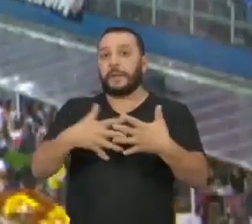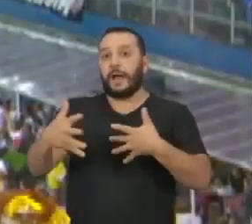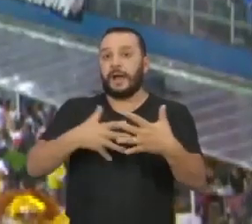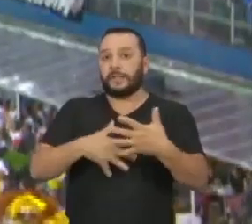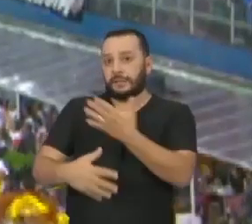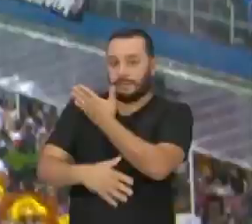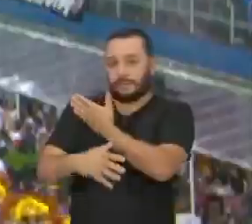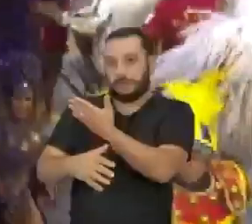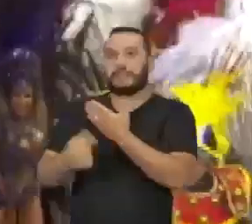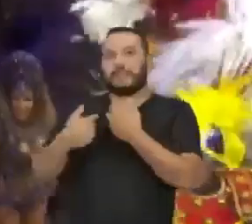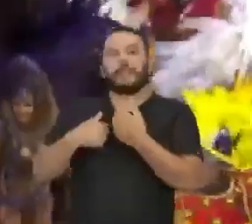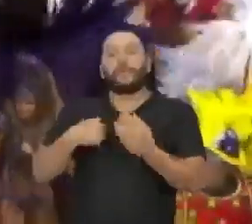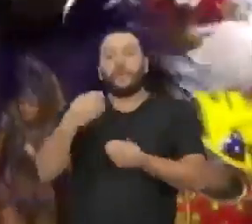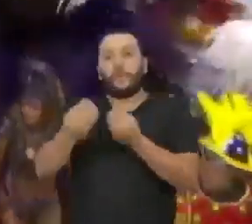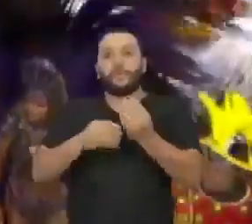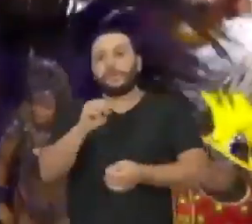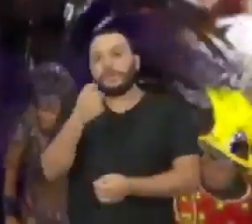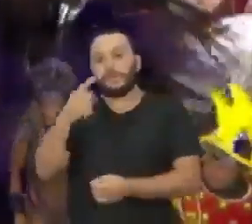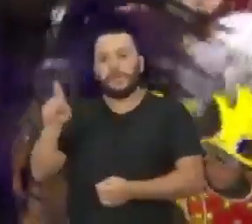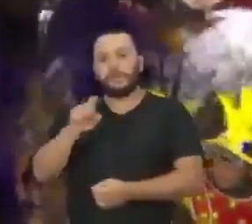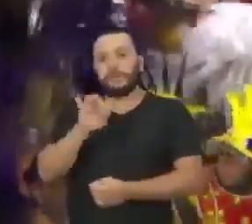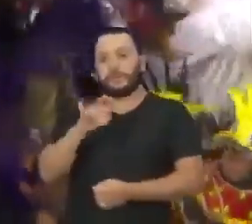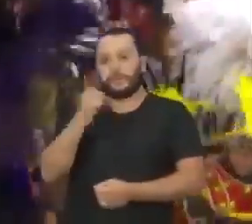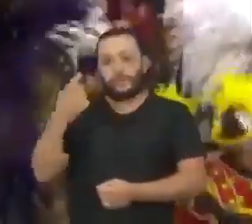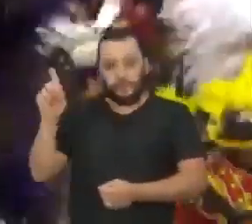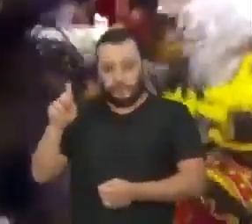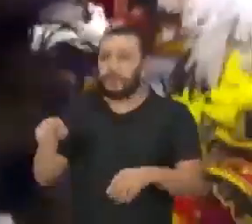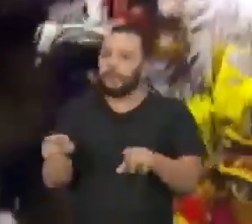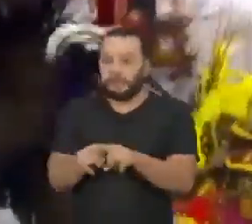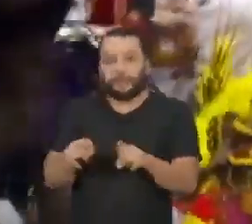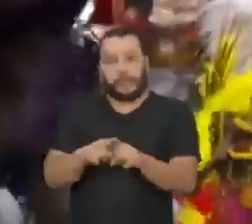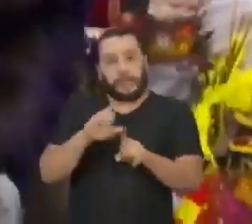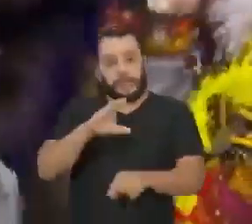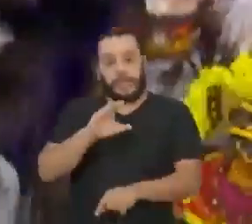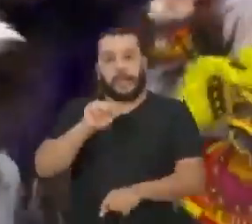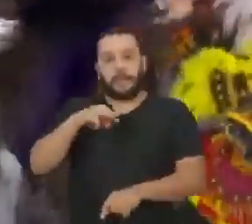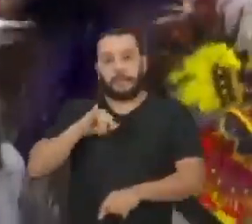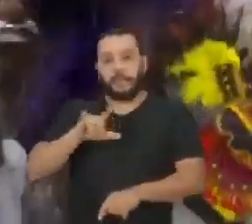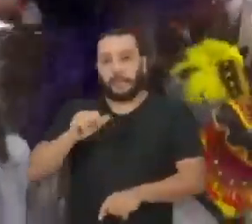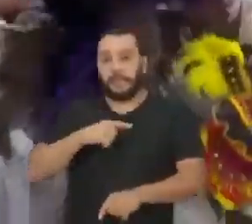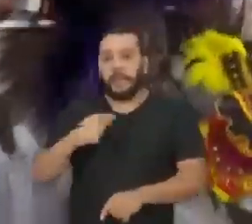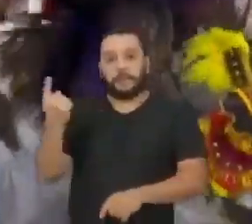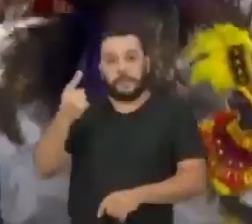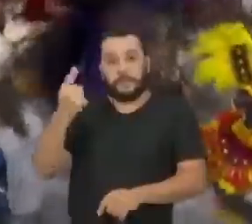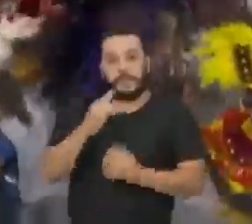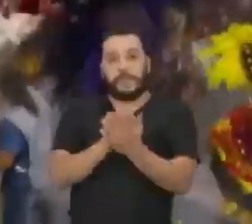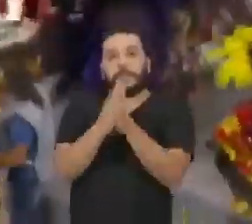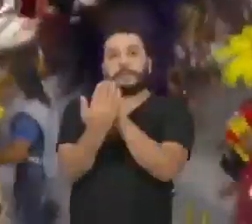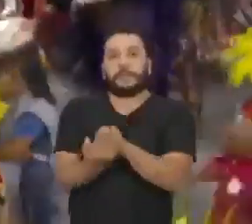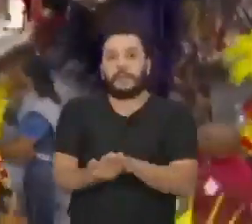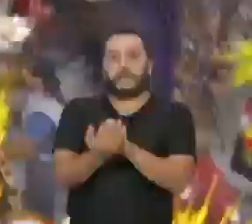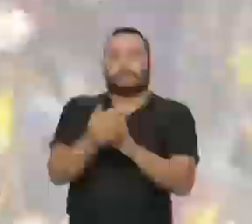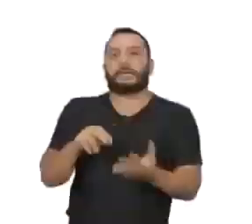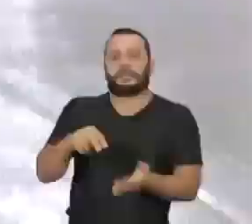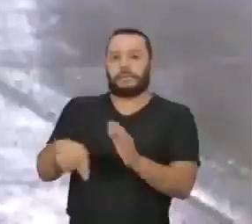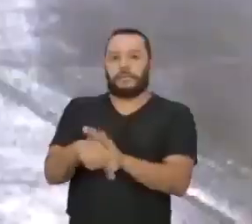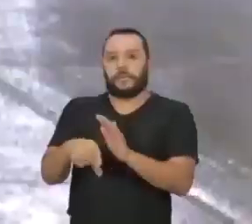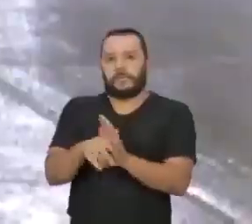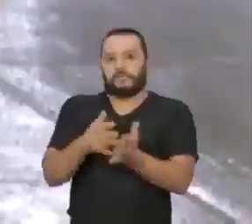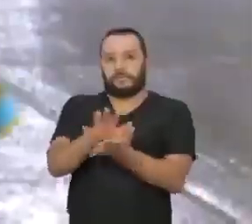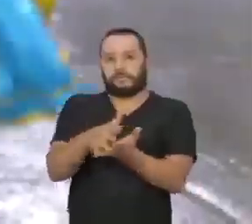de Dom Sebastião. Destaque para Camila Prins, a primeira madrinha de bateria transexual do Grupo Especial de São